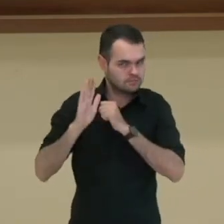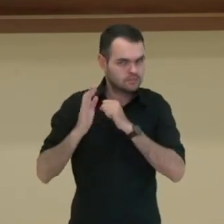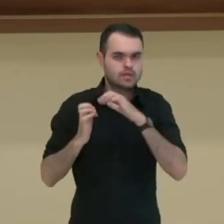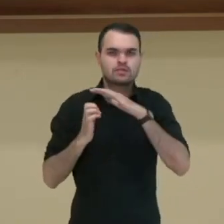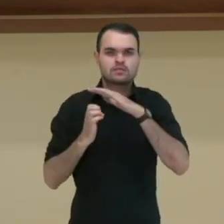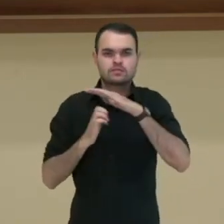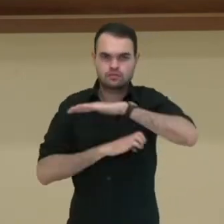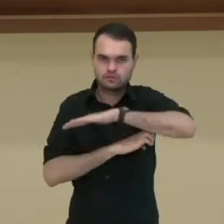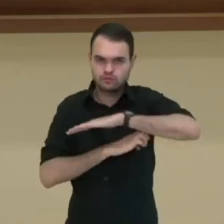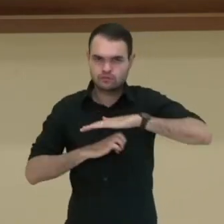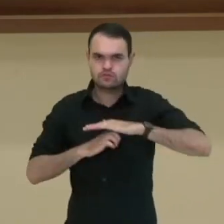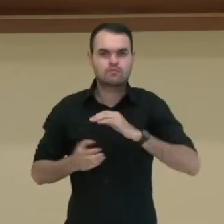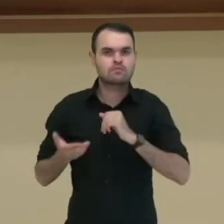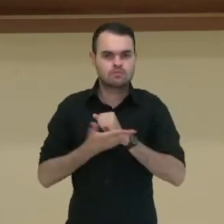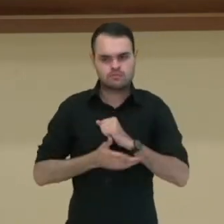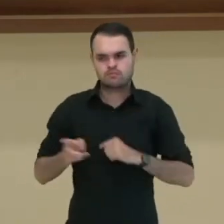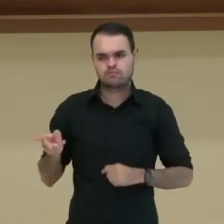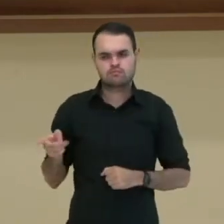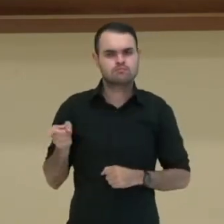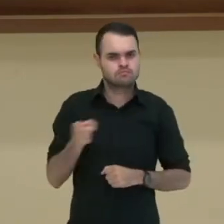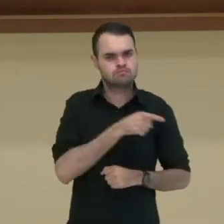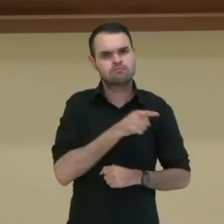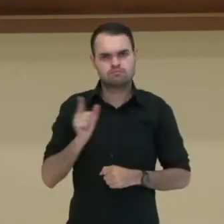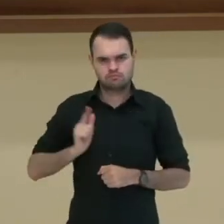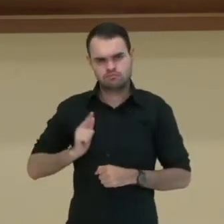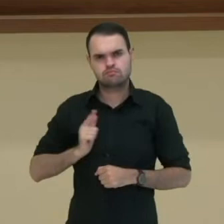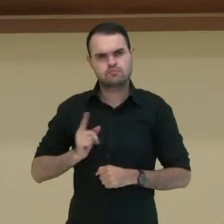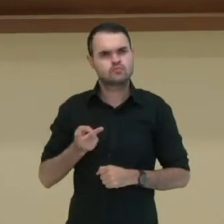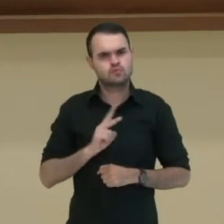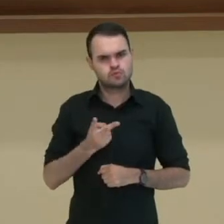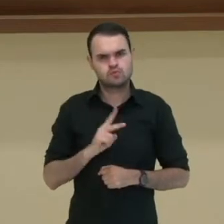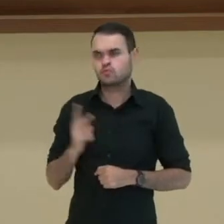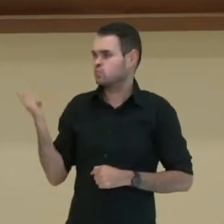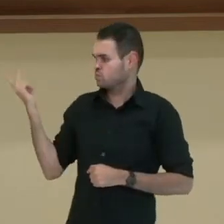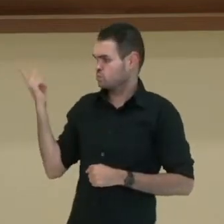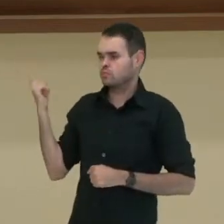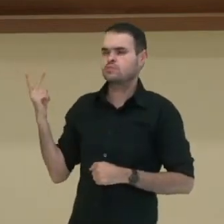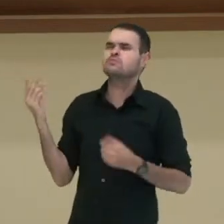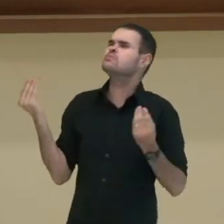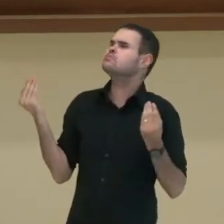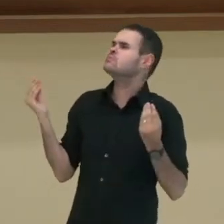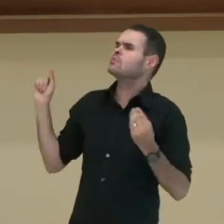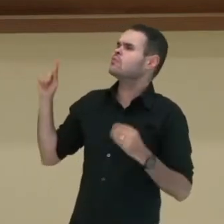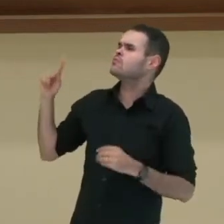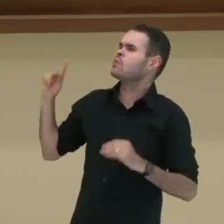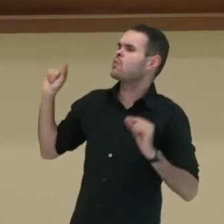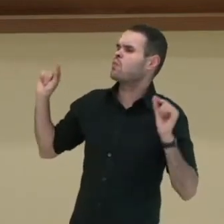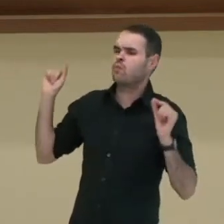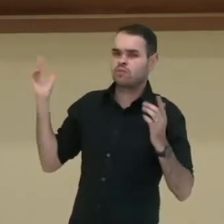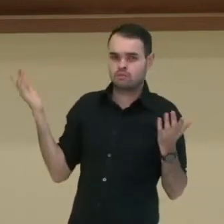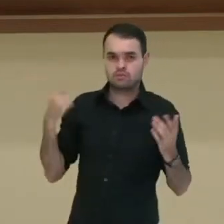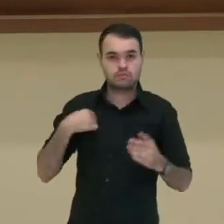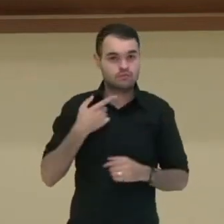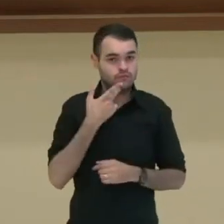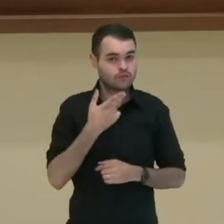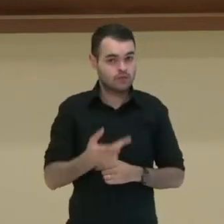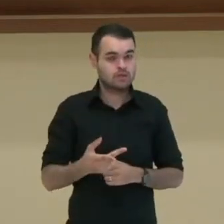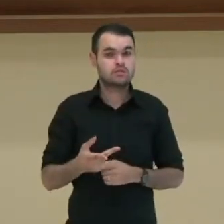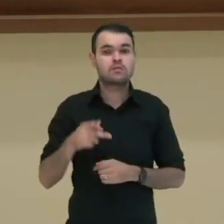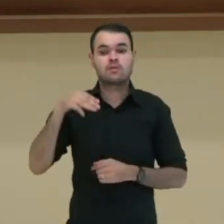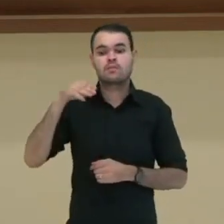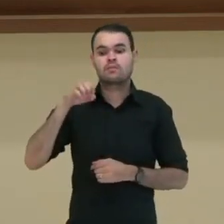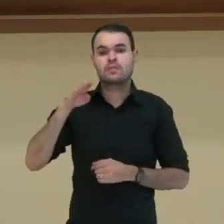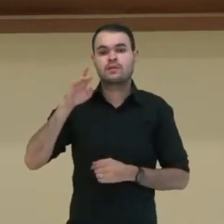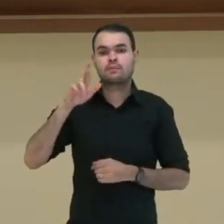básica, todas elas têm. Célula animal, célula vegetal. Professora, que estrutura que é essa que você está falando? Eu estou falando da membrana plasmática,